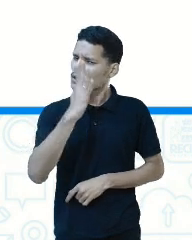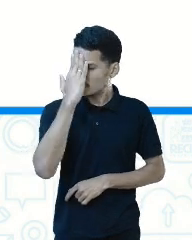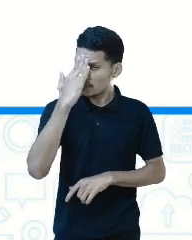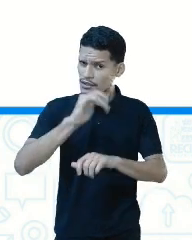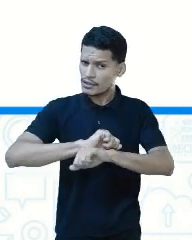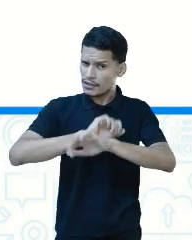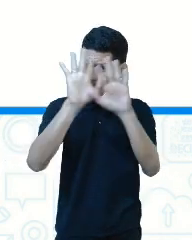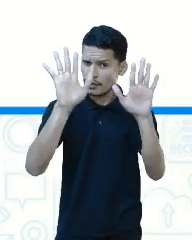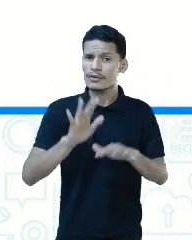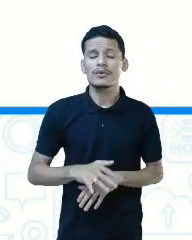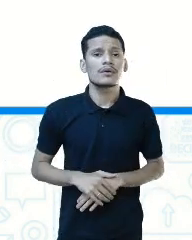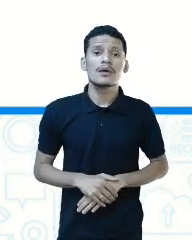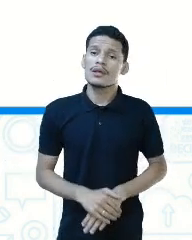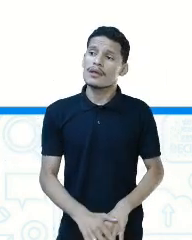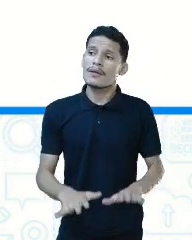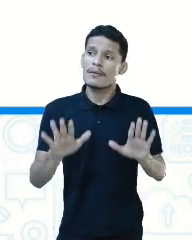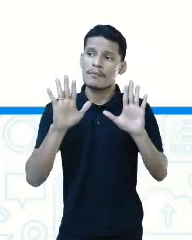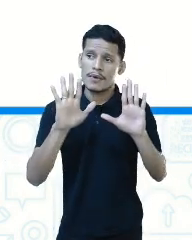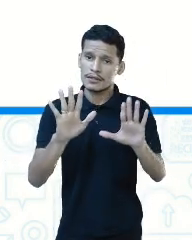O que